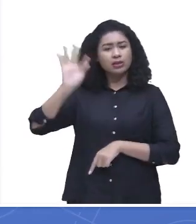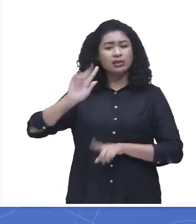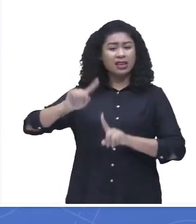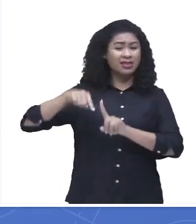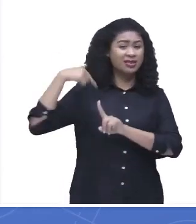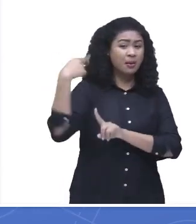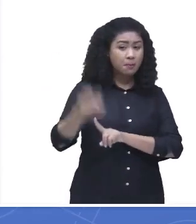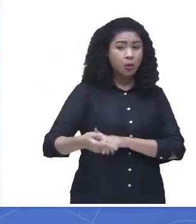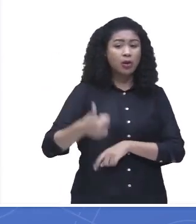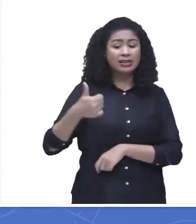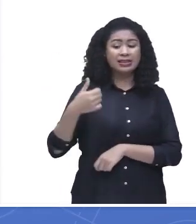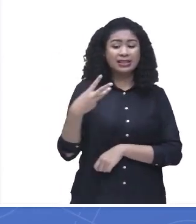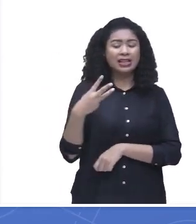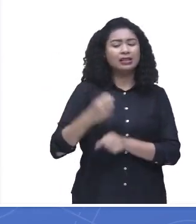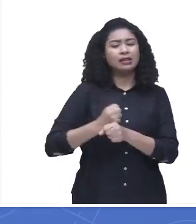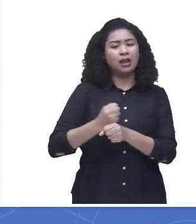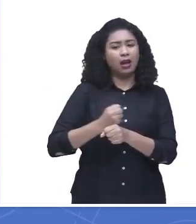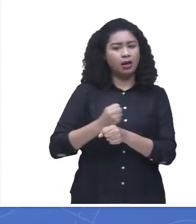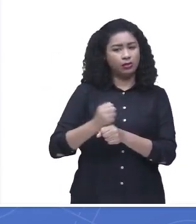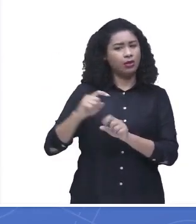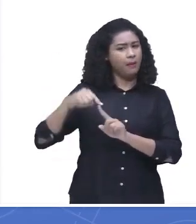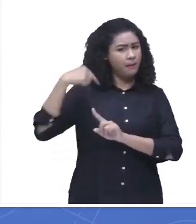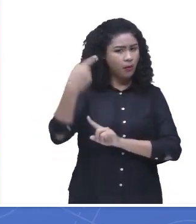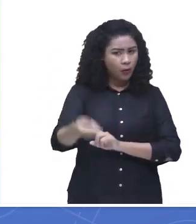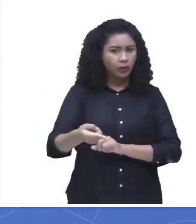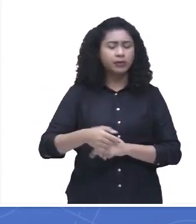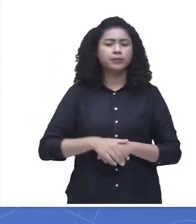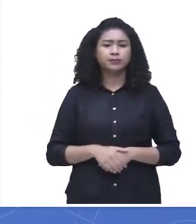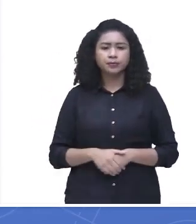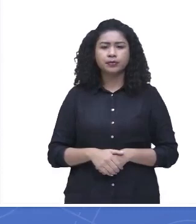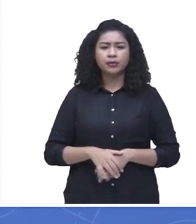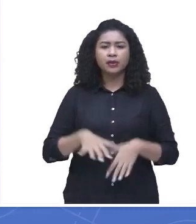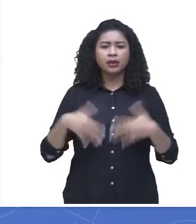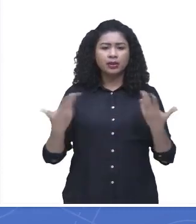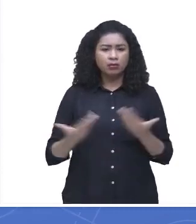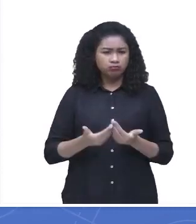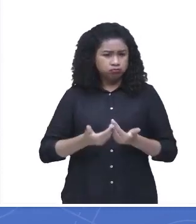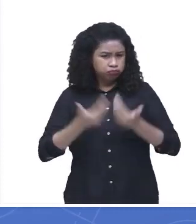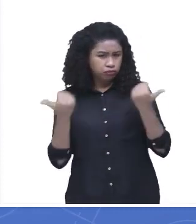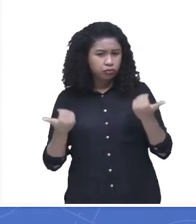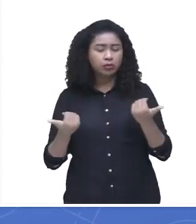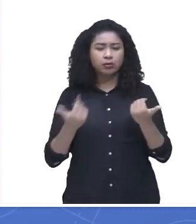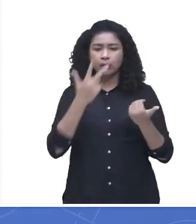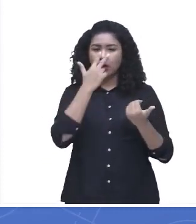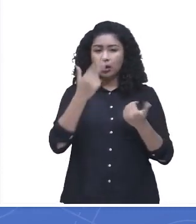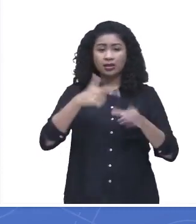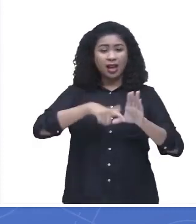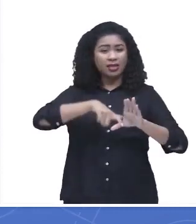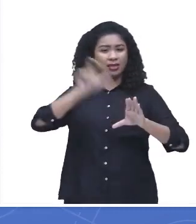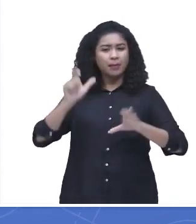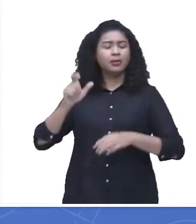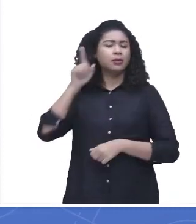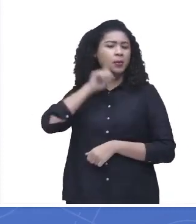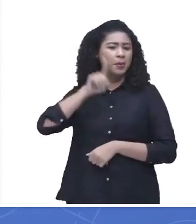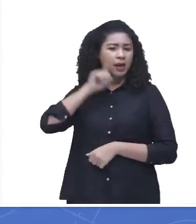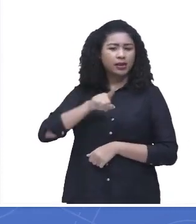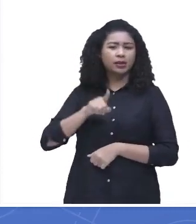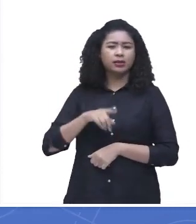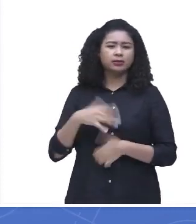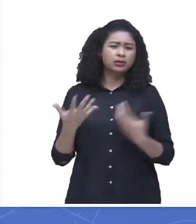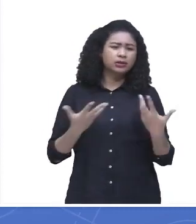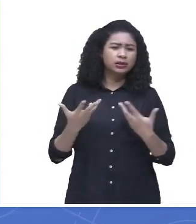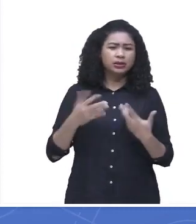Ao romper com o Pacto Colonial, a Revolução Francesa abriu o caminho para as independências da América Ibéricas? Também não. É